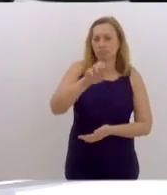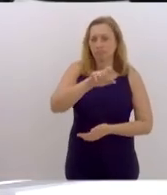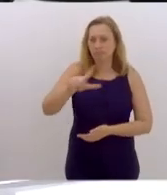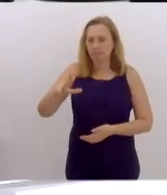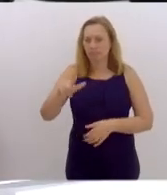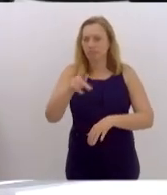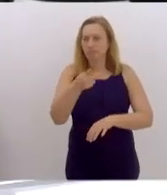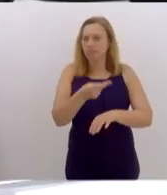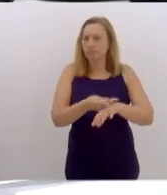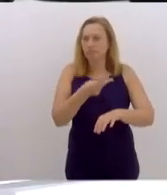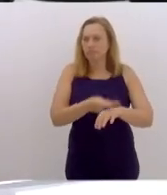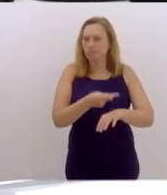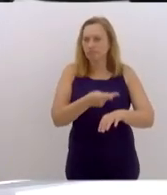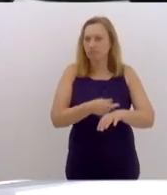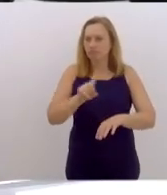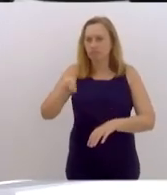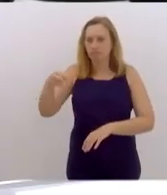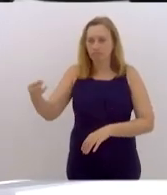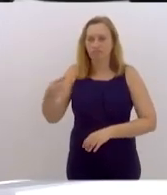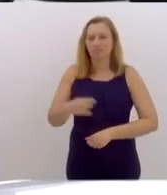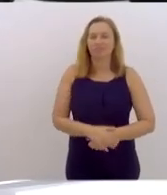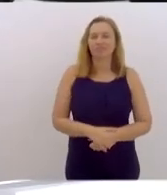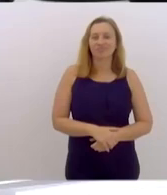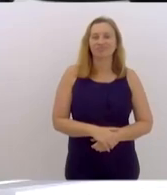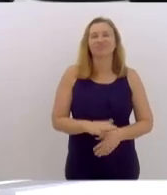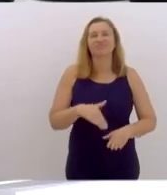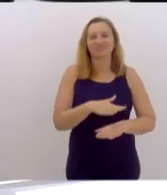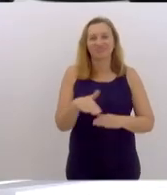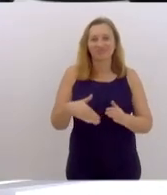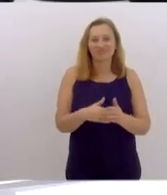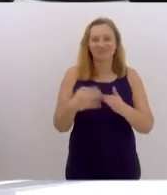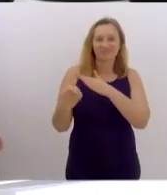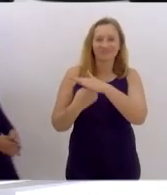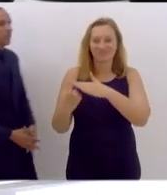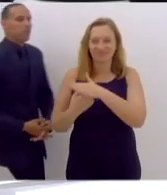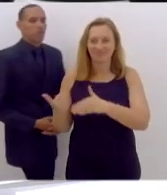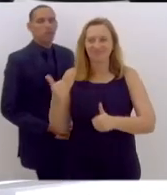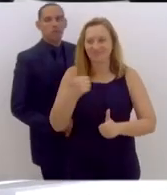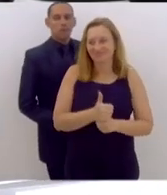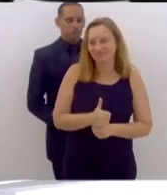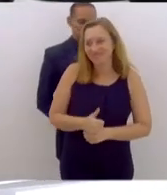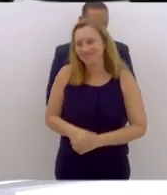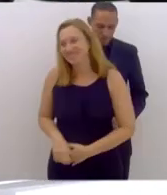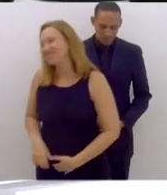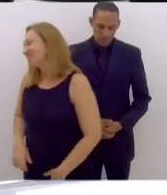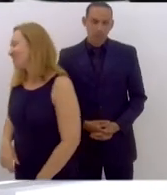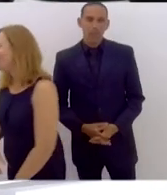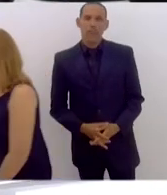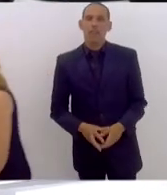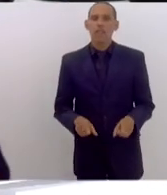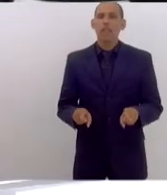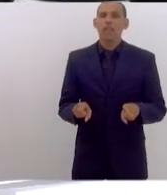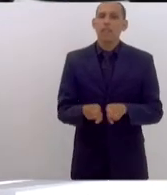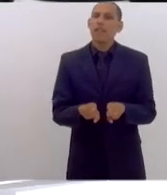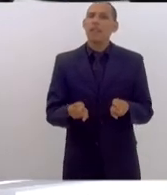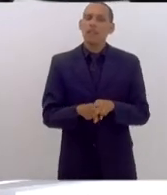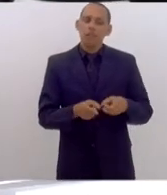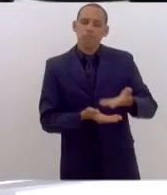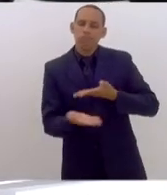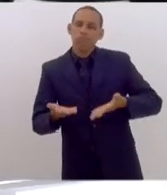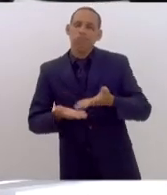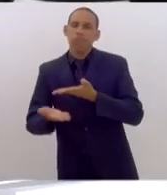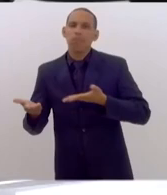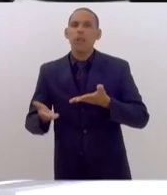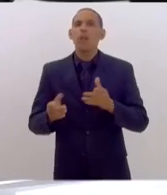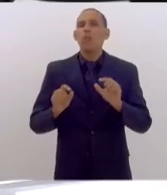que determina que é preciso integrar todas as concessionárias e elas dialogar entre si montando uma estrutura